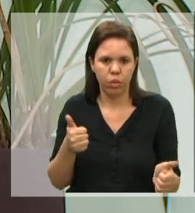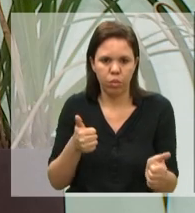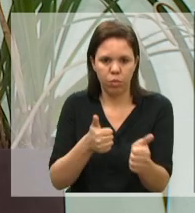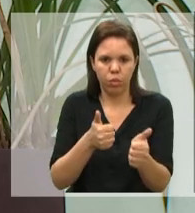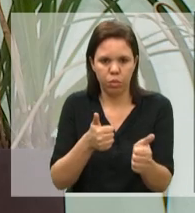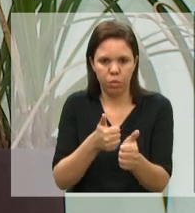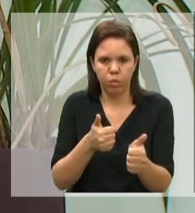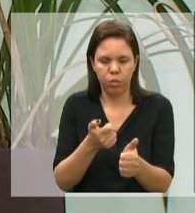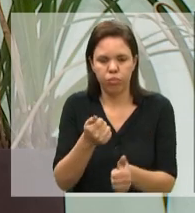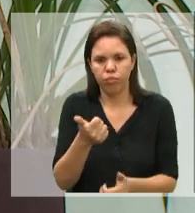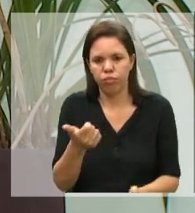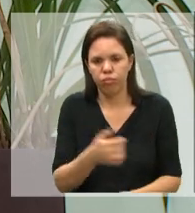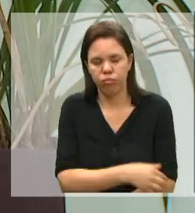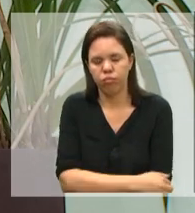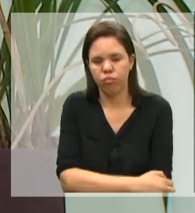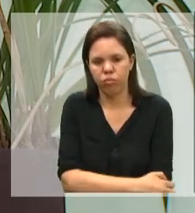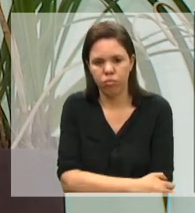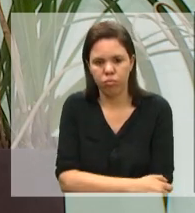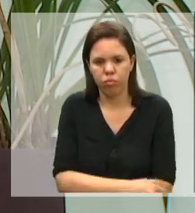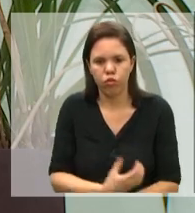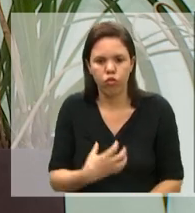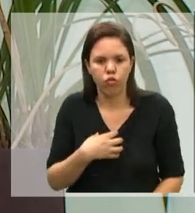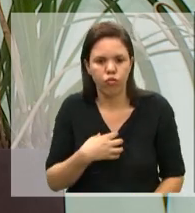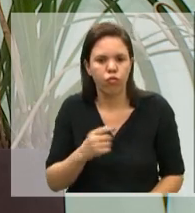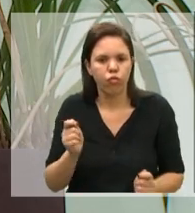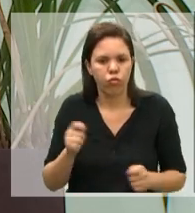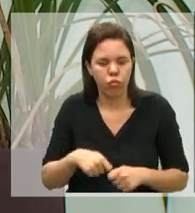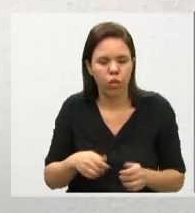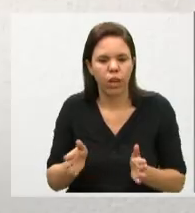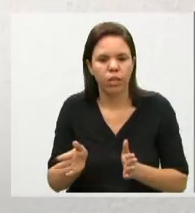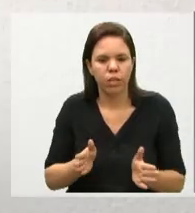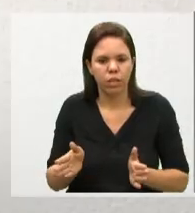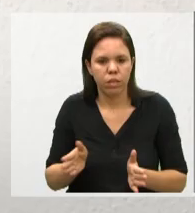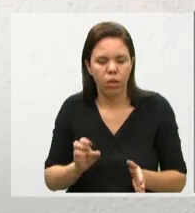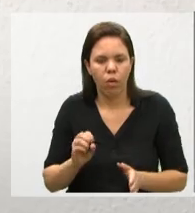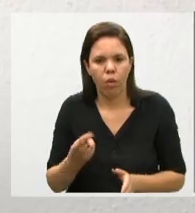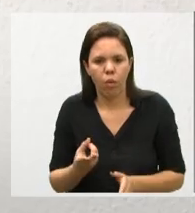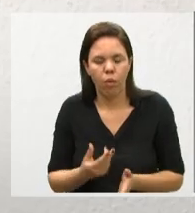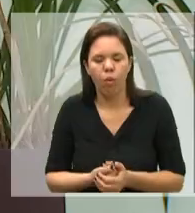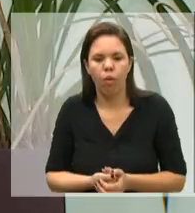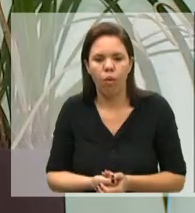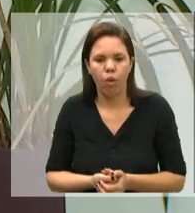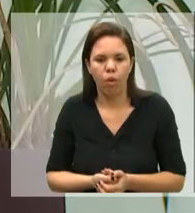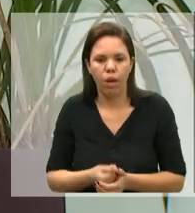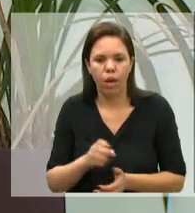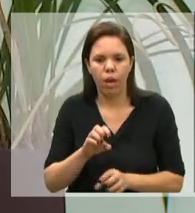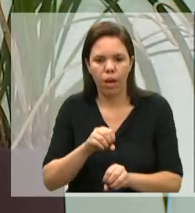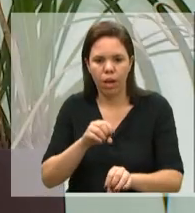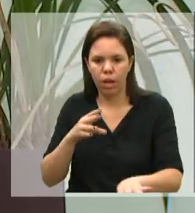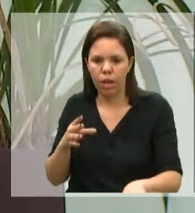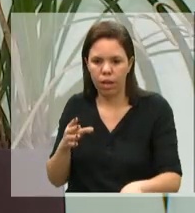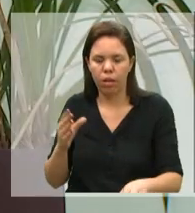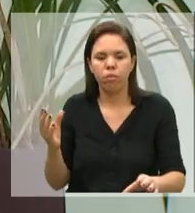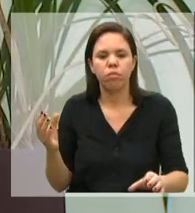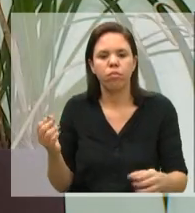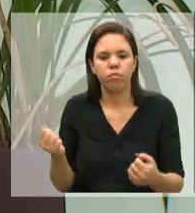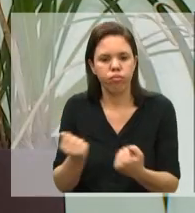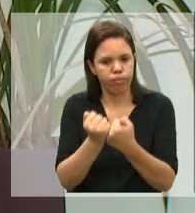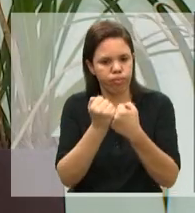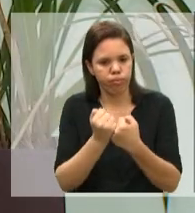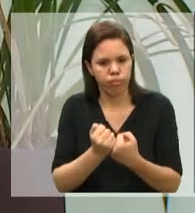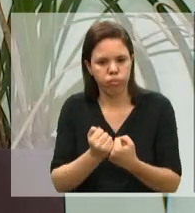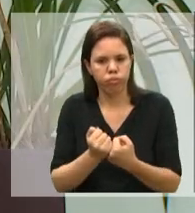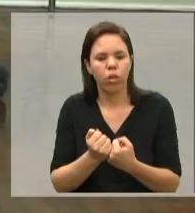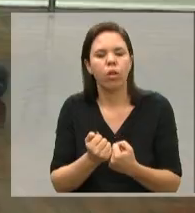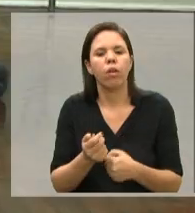pouquinho. Creio que um dos motivos seja o fator da acessibilidade. O EAD, aos poucos, vai suprindo uma demanda reprimida